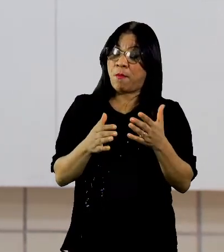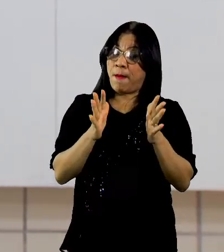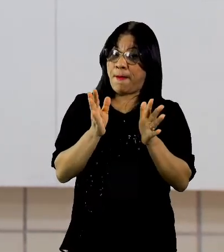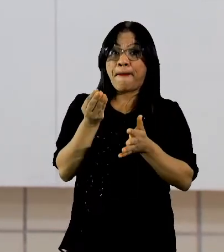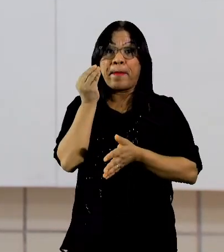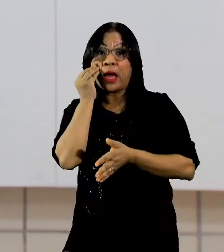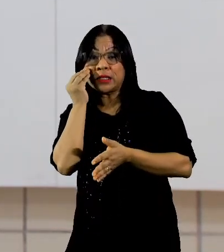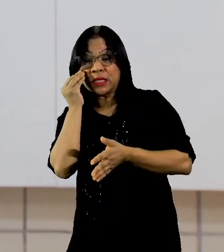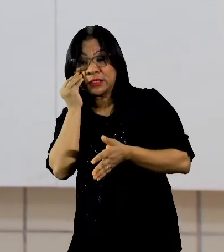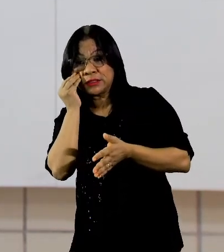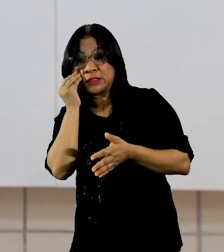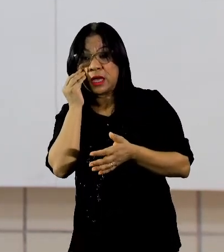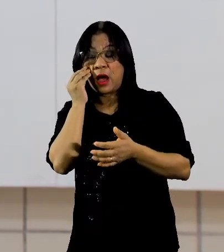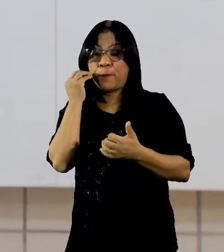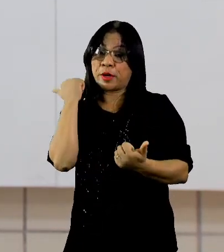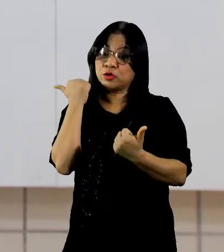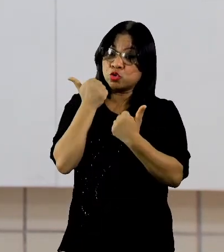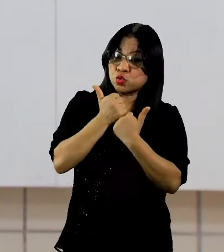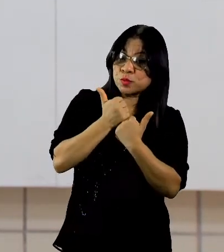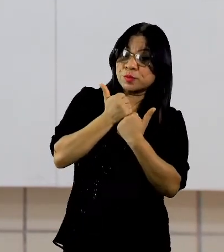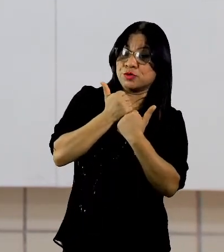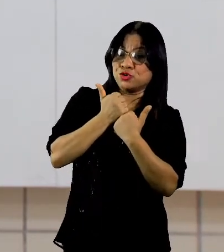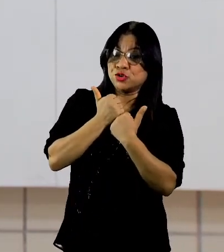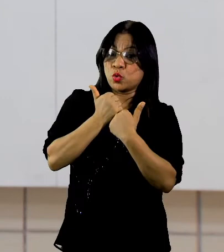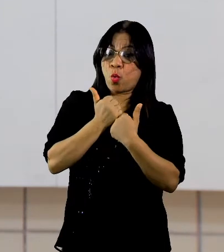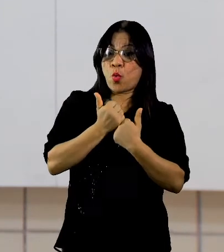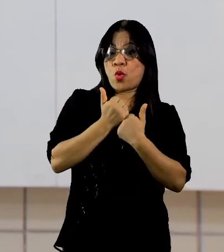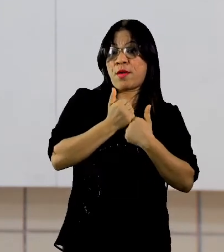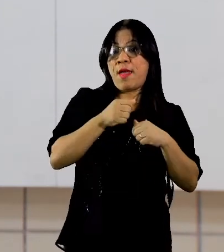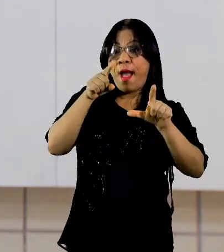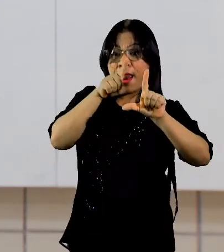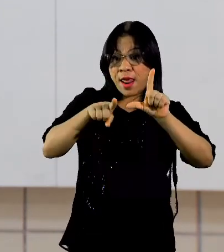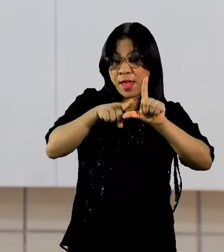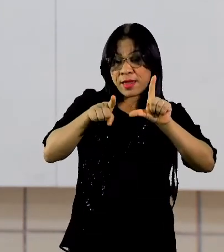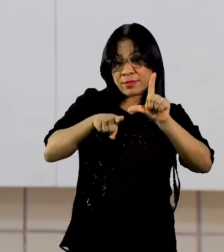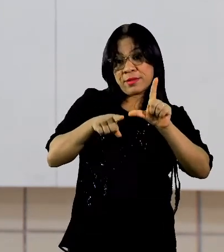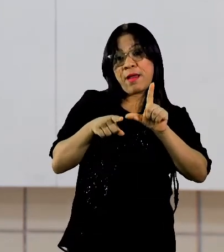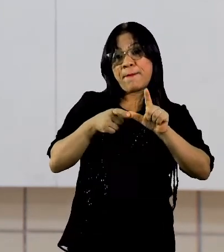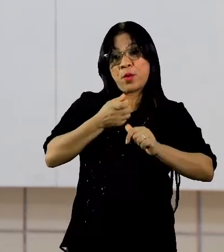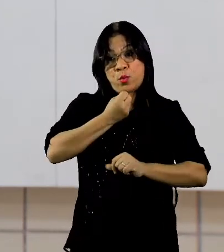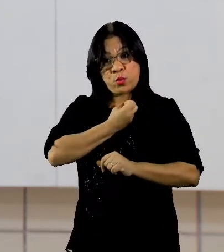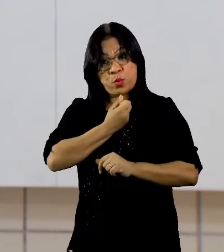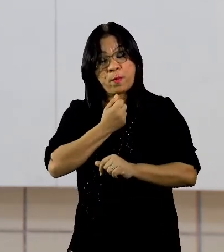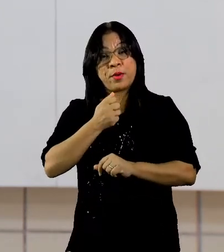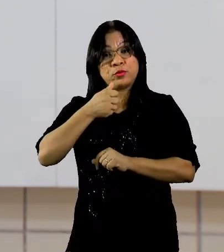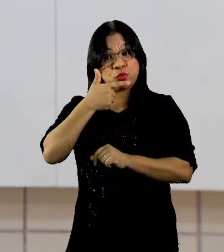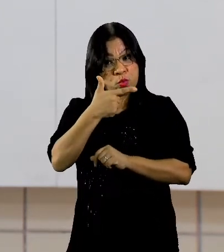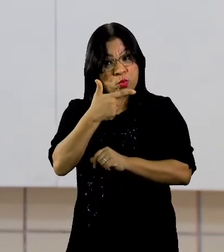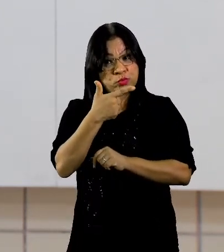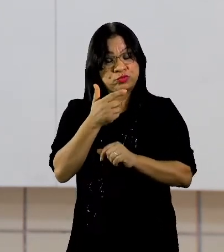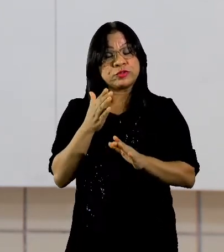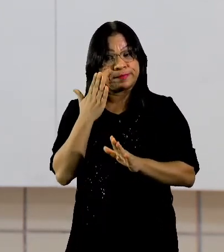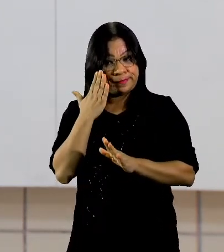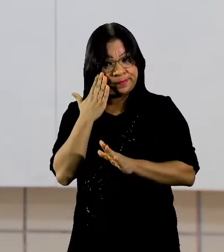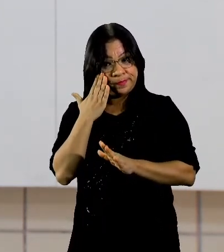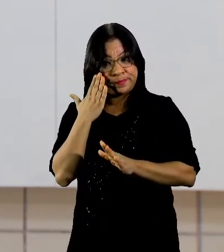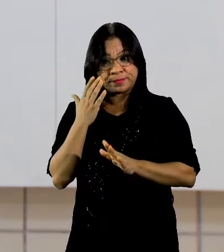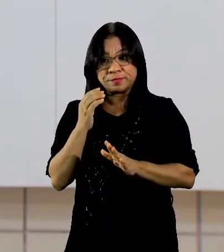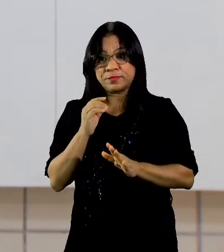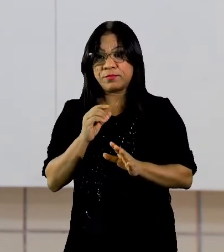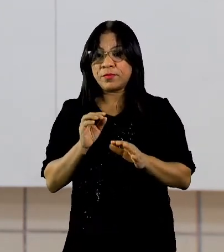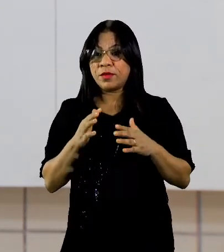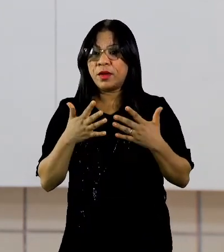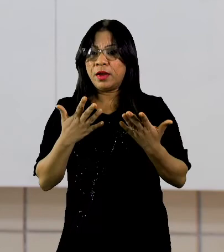ficar 2 vezes 2 elevado ao quadrado menos 16